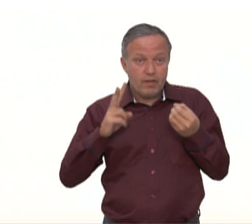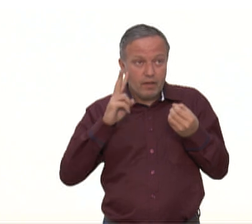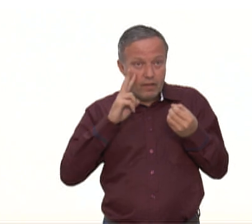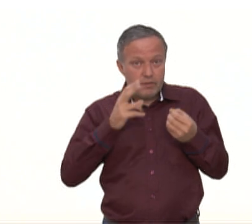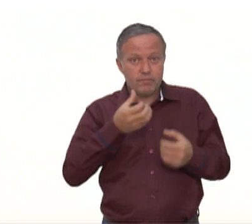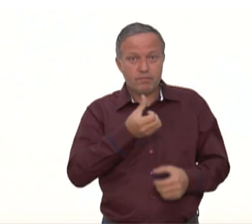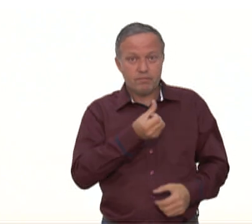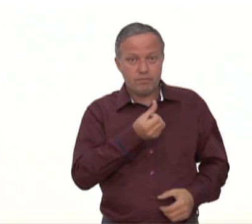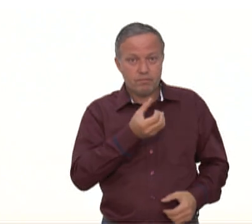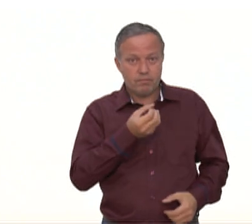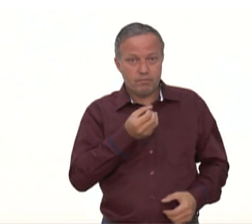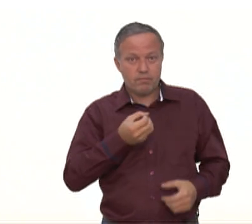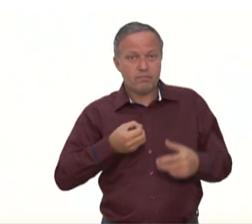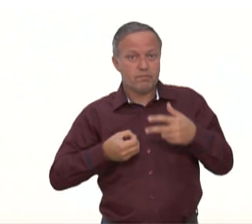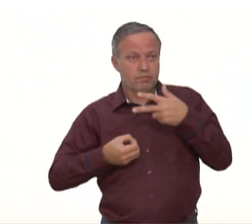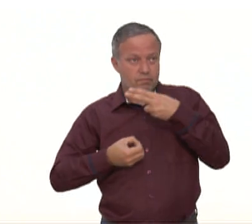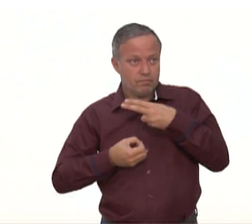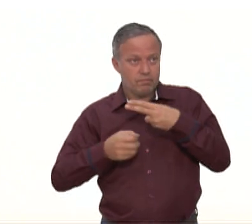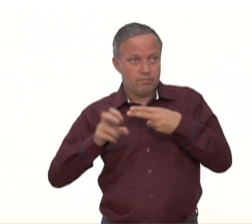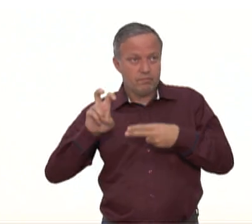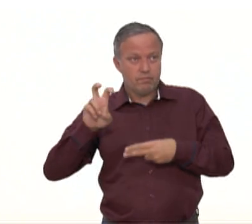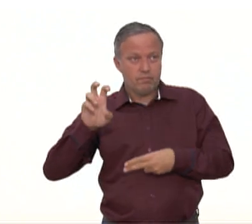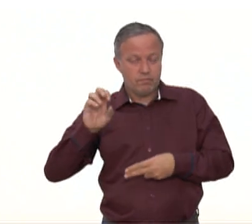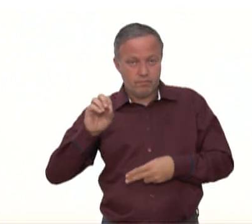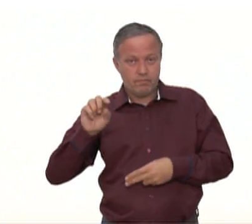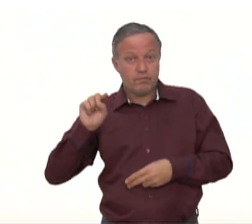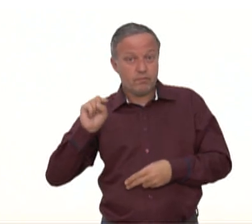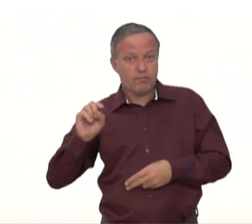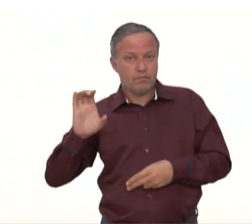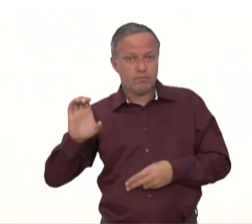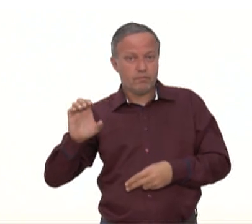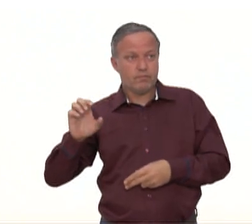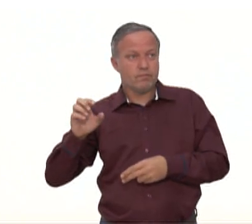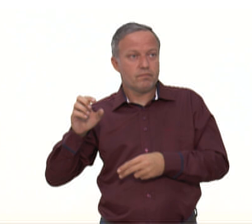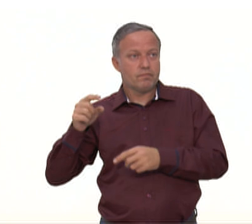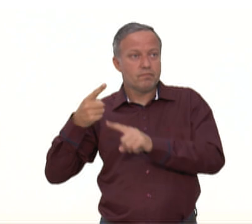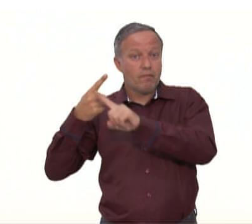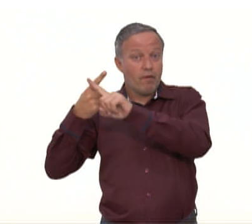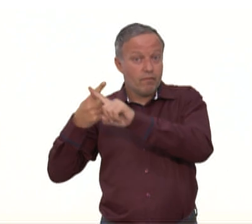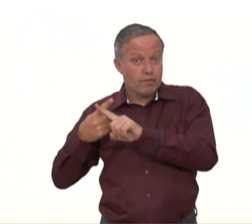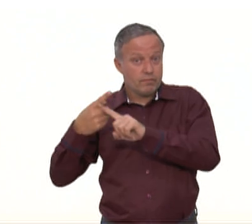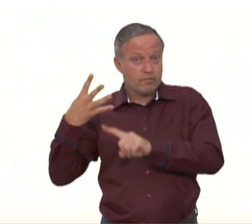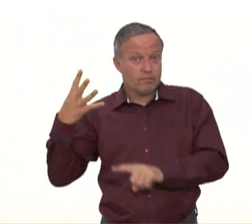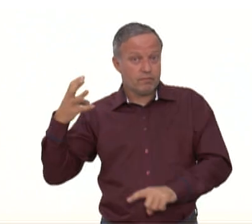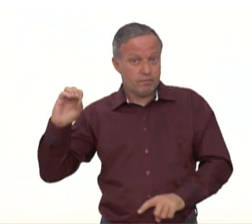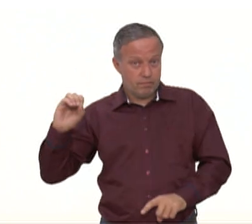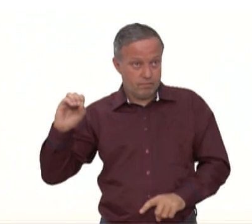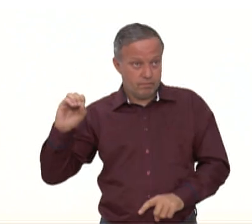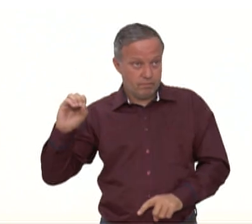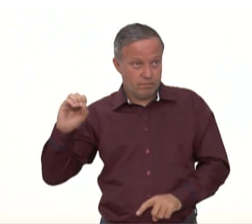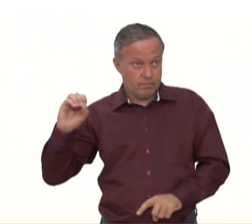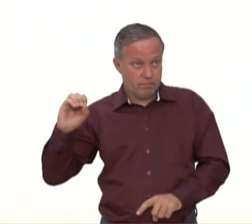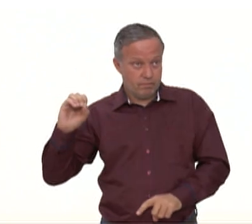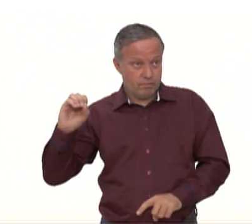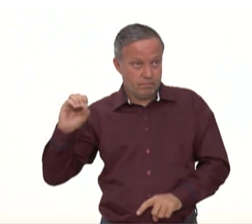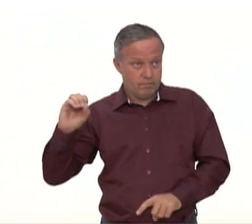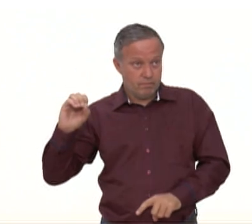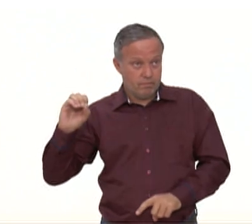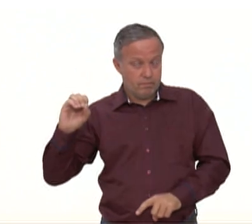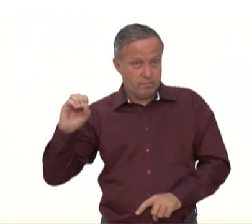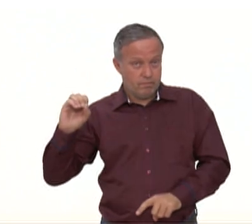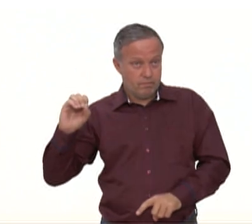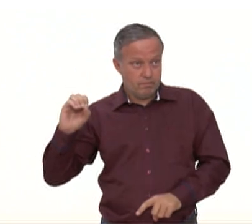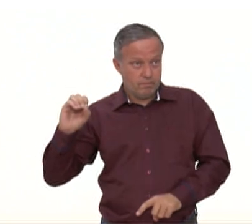ó, 600 igual a 50 vezes C vezes 40. Assim, multiplicando o 50 e o 40, e vamos